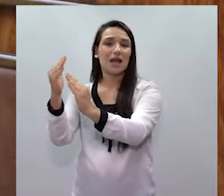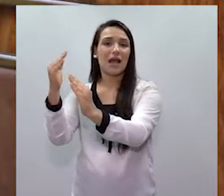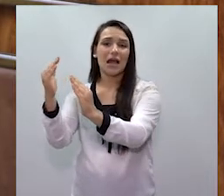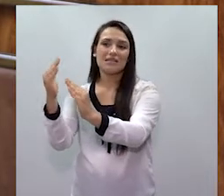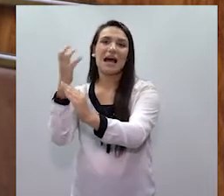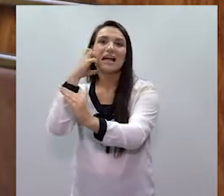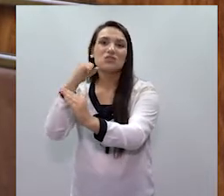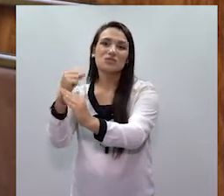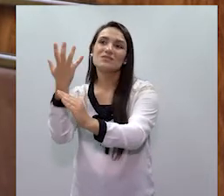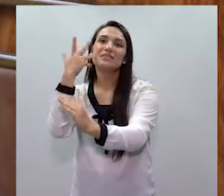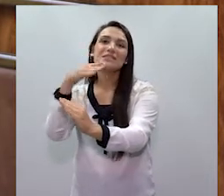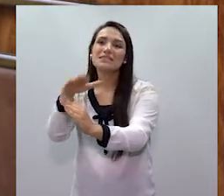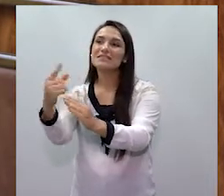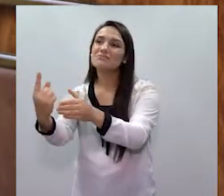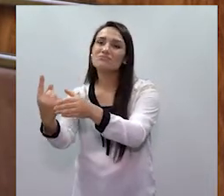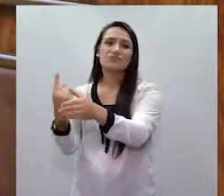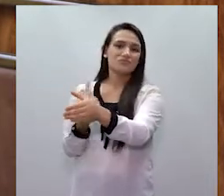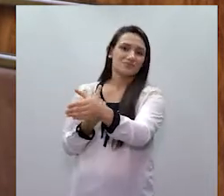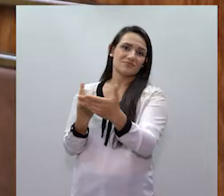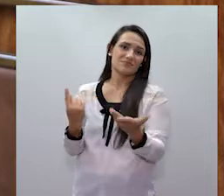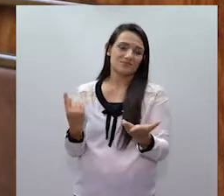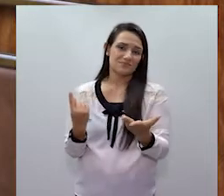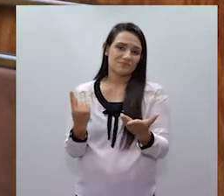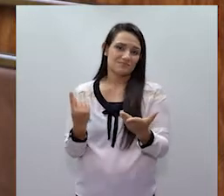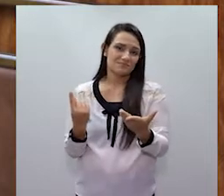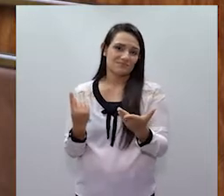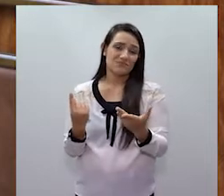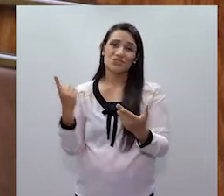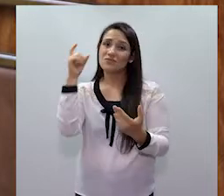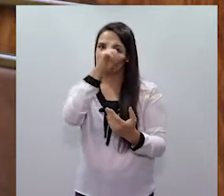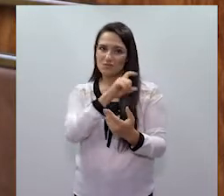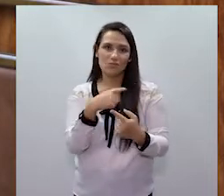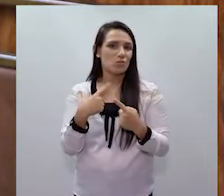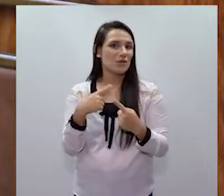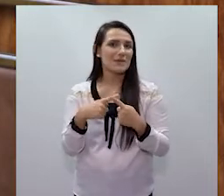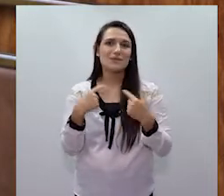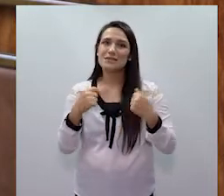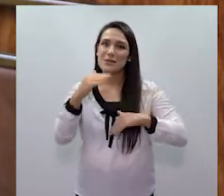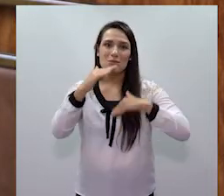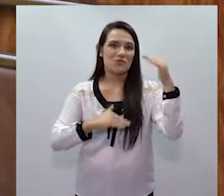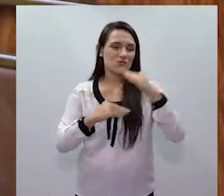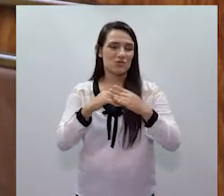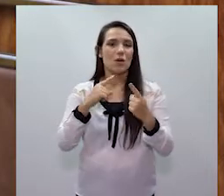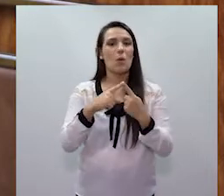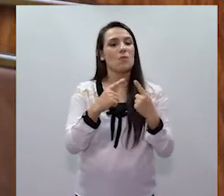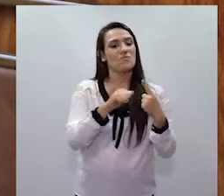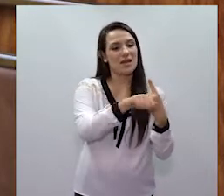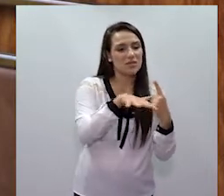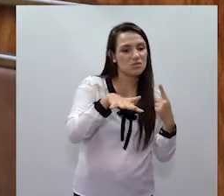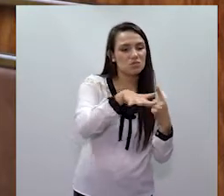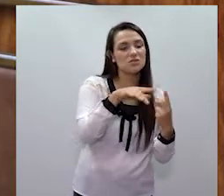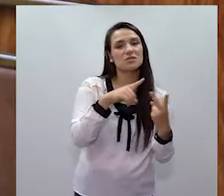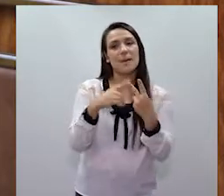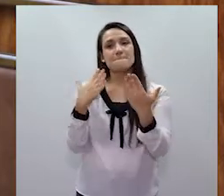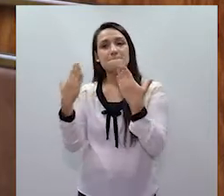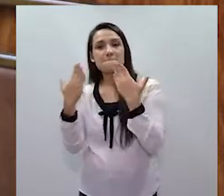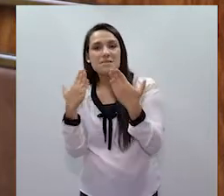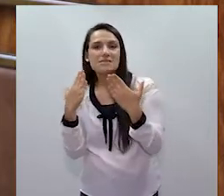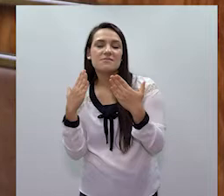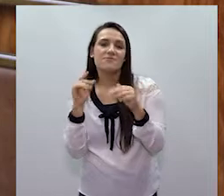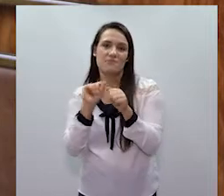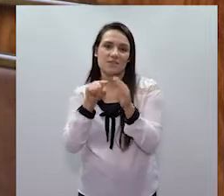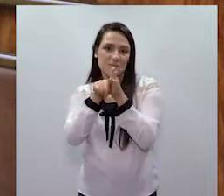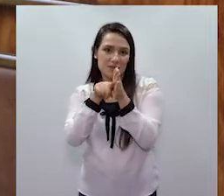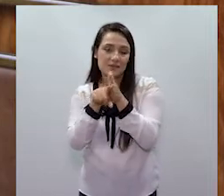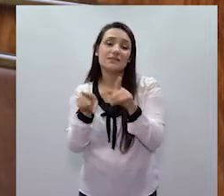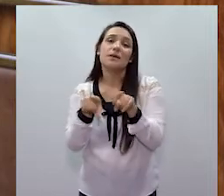uma criança ser declarada adotável, é necessário que um assistente social e um psicólogo façam uma pesquisa, que o